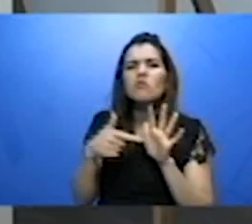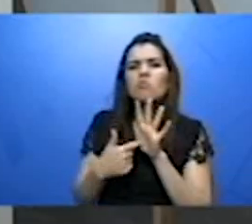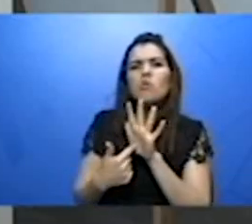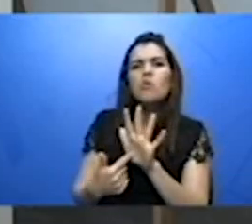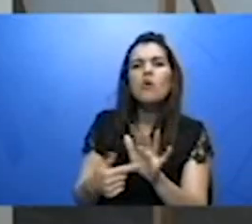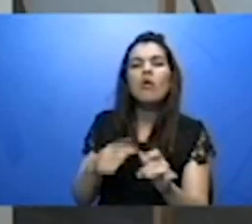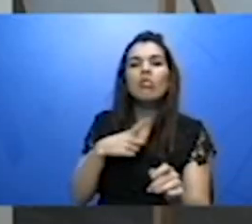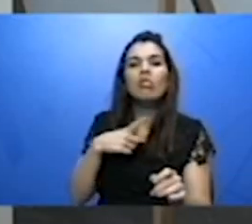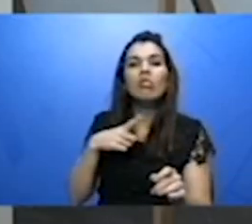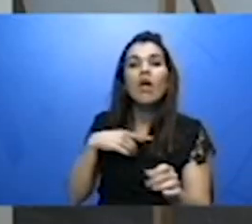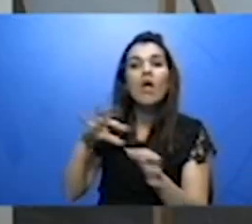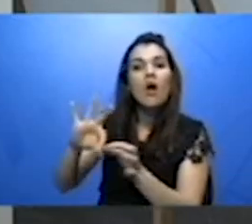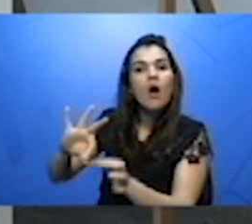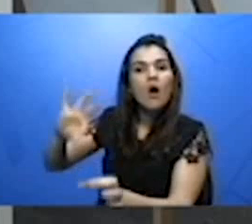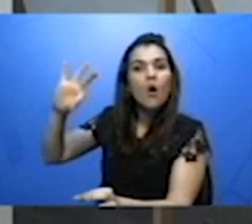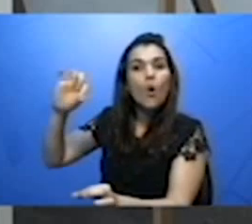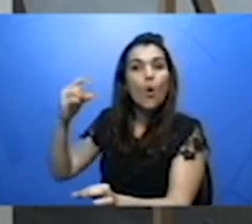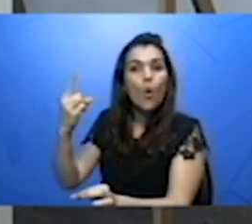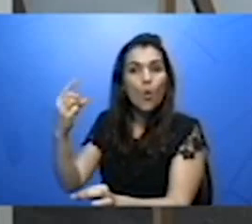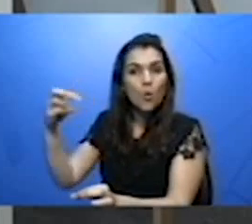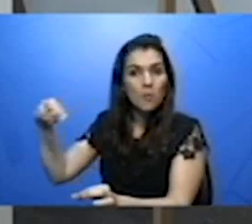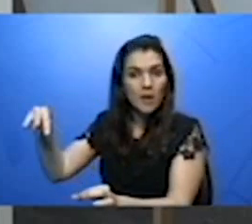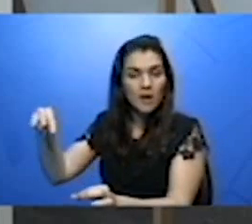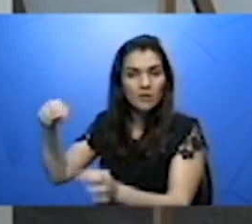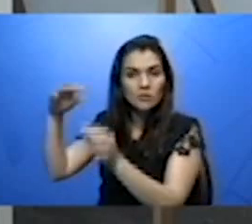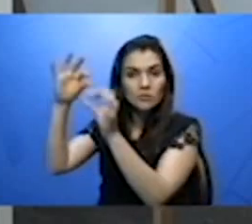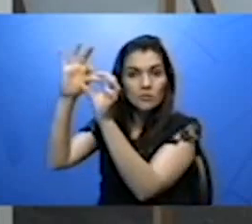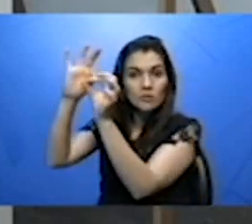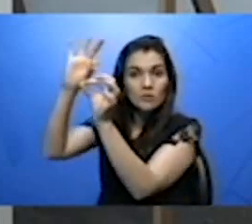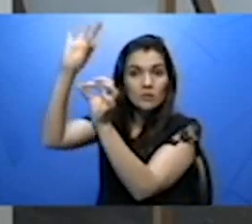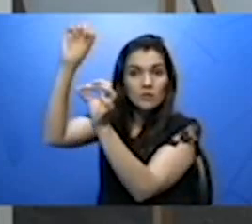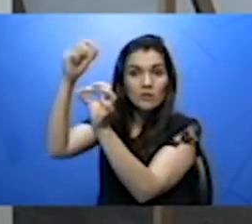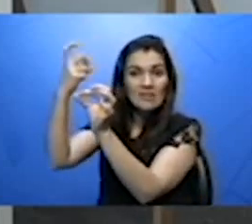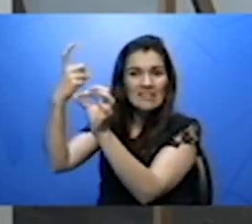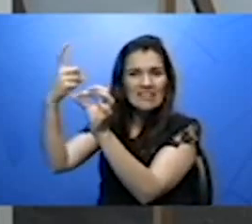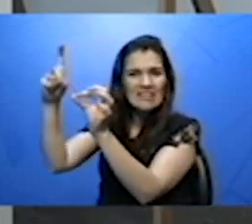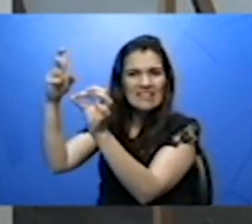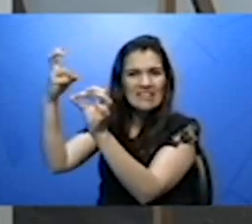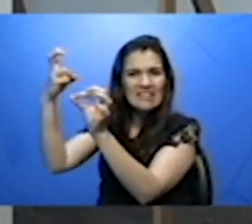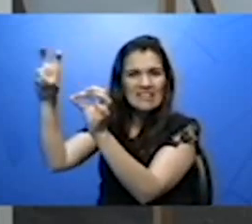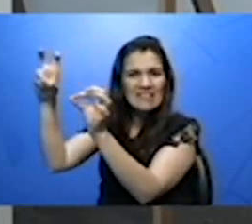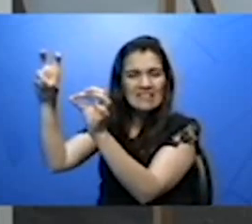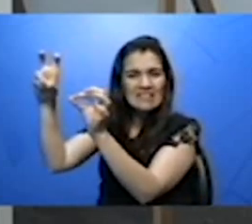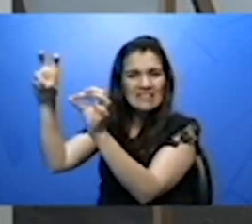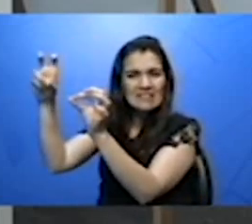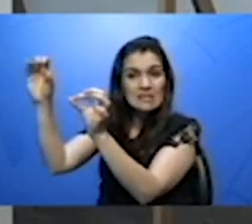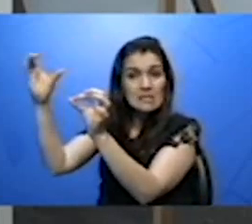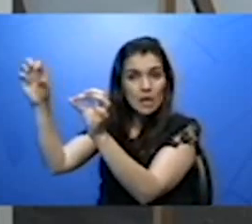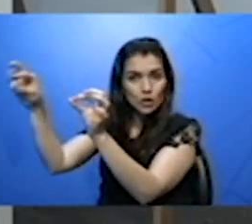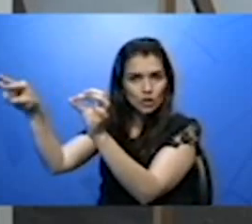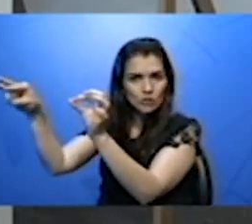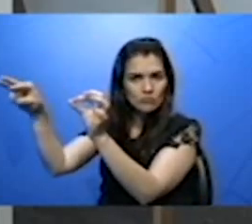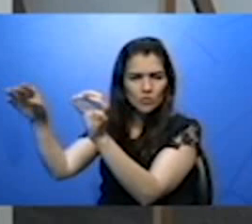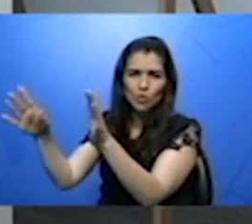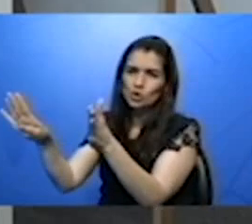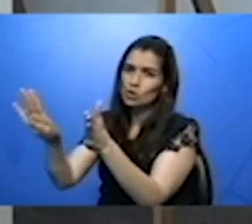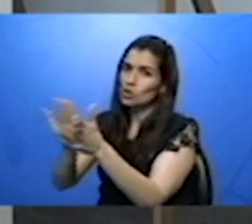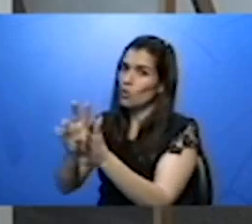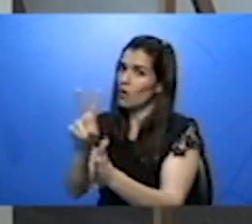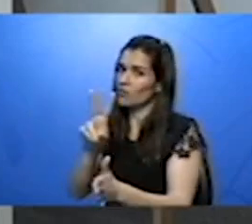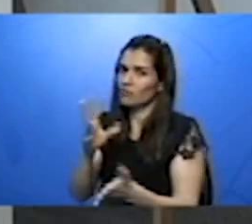essa daqui tem 15 Será que passou de 2 e chegou até no três impossível